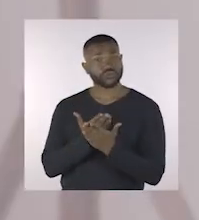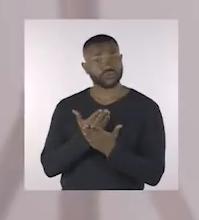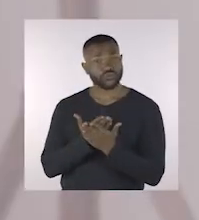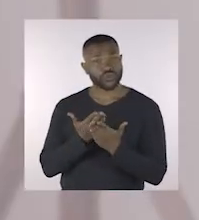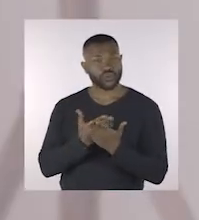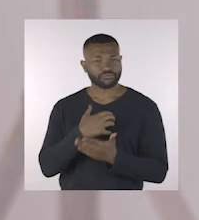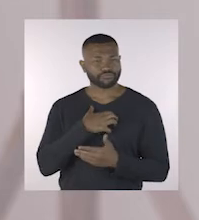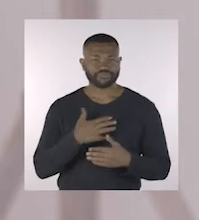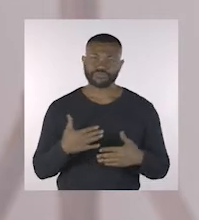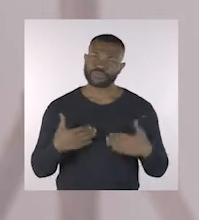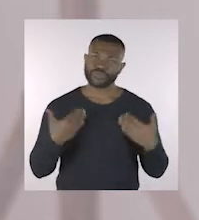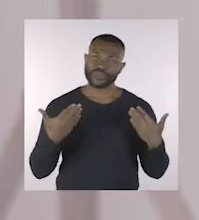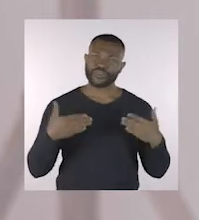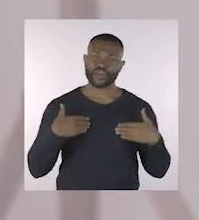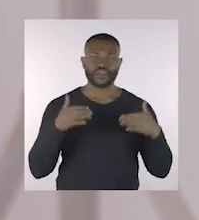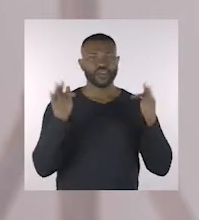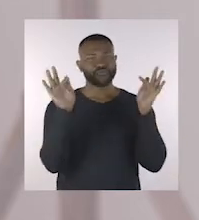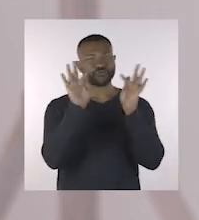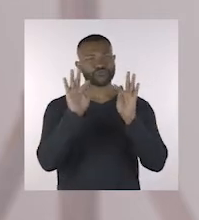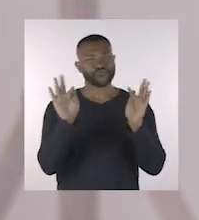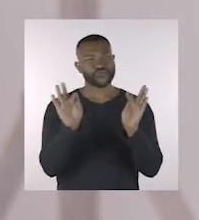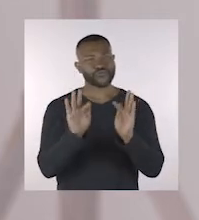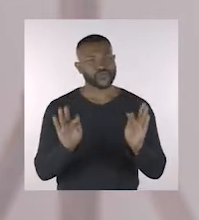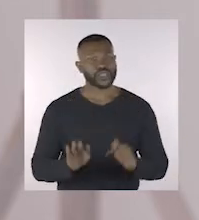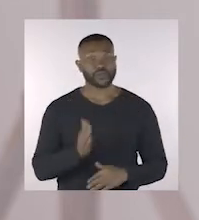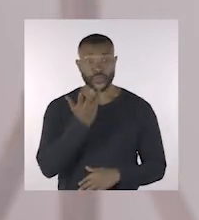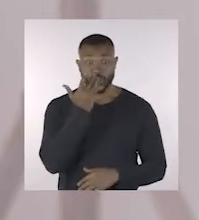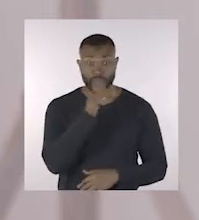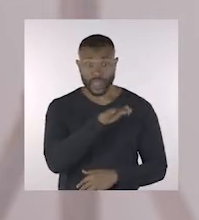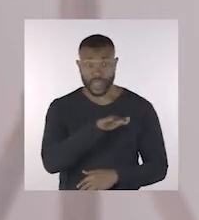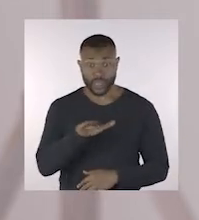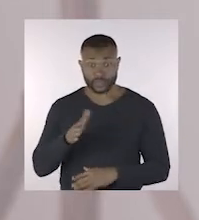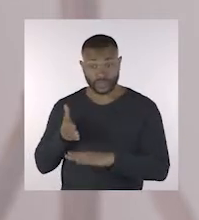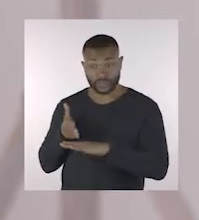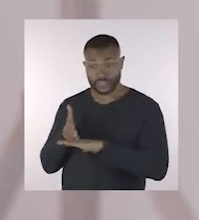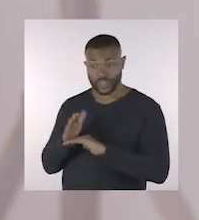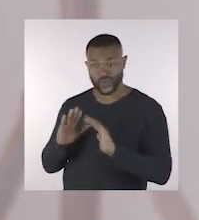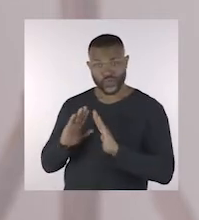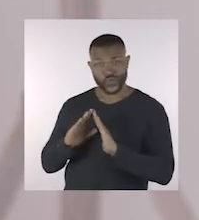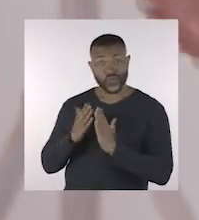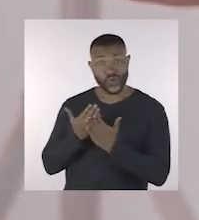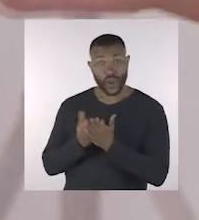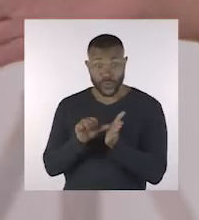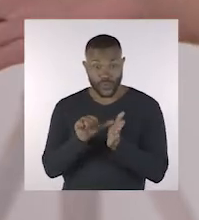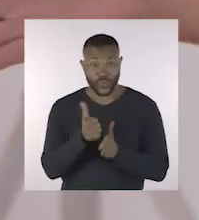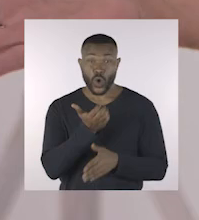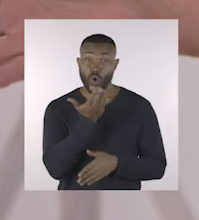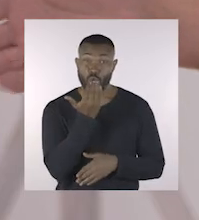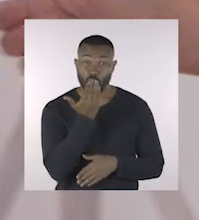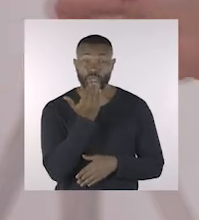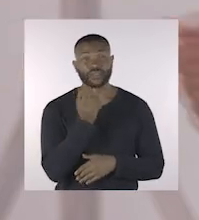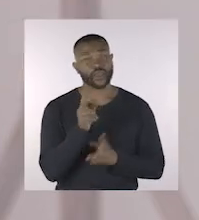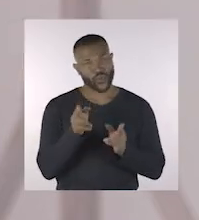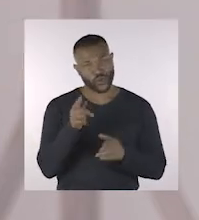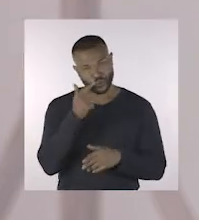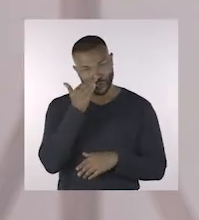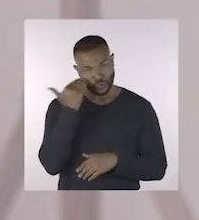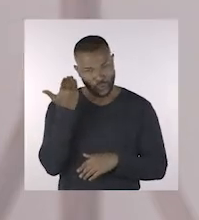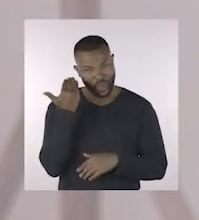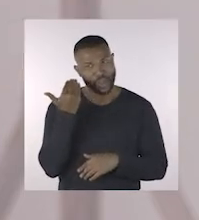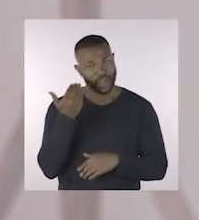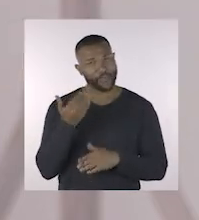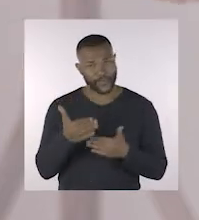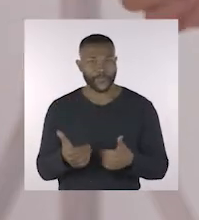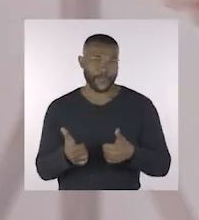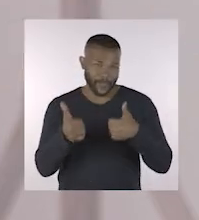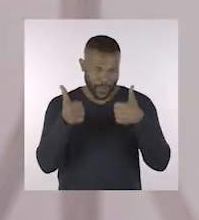na escola seja Alegre seja feliz a criança tem que chegar na escola primeiro ter alimentação que o